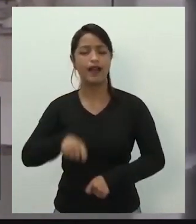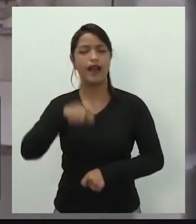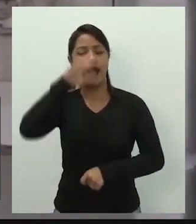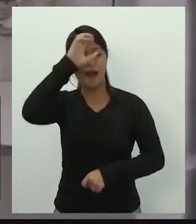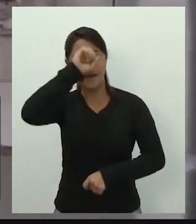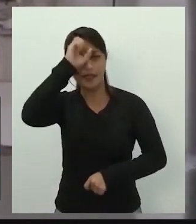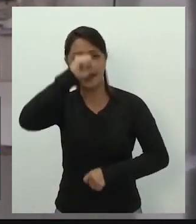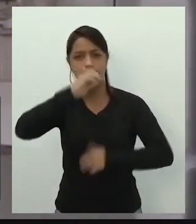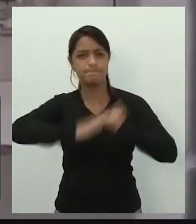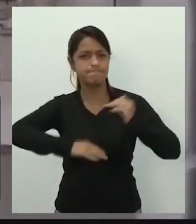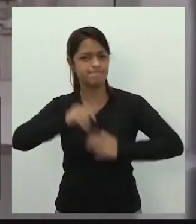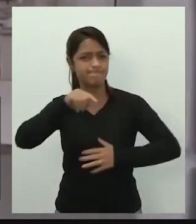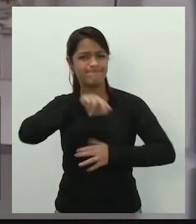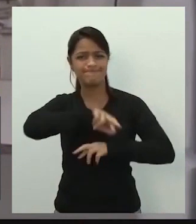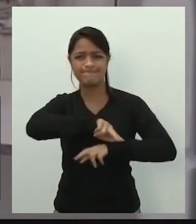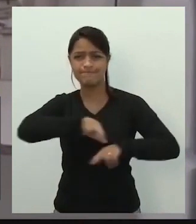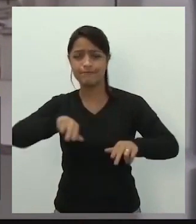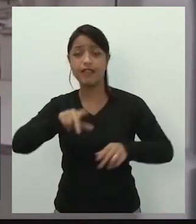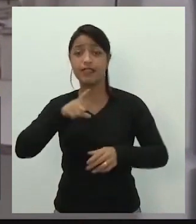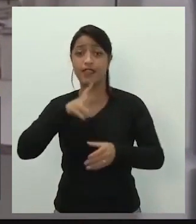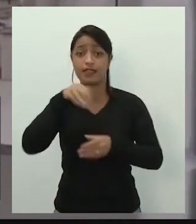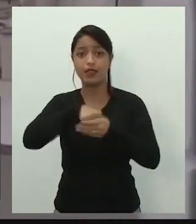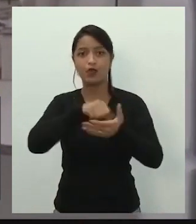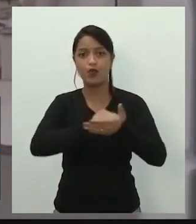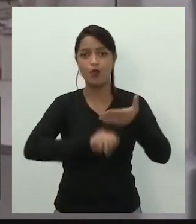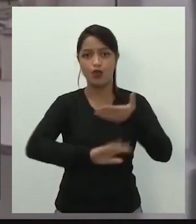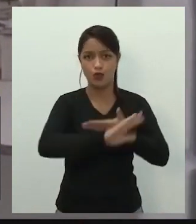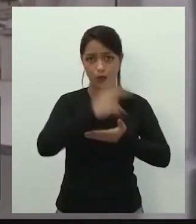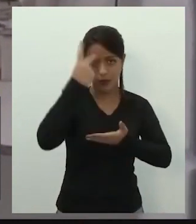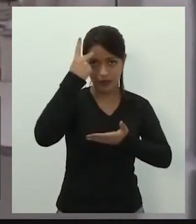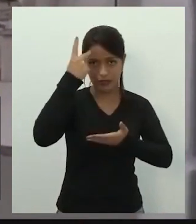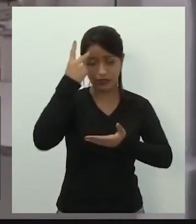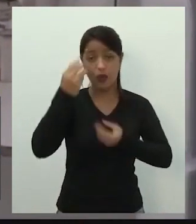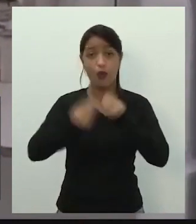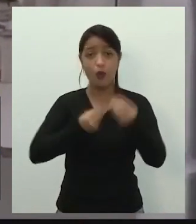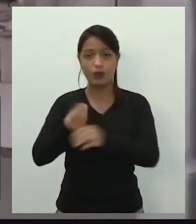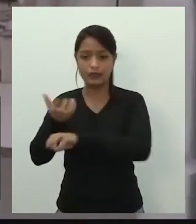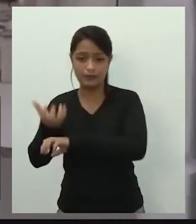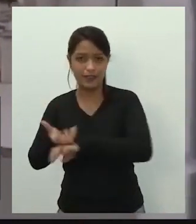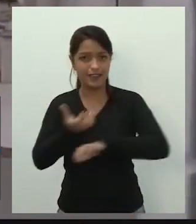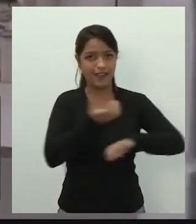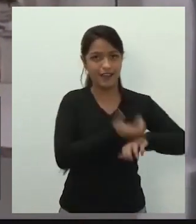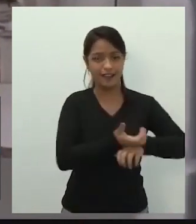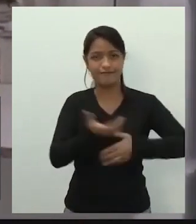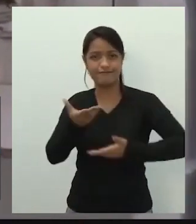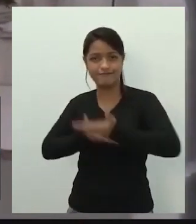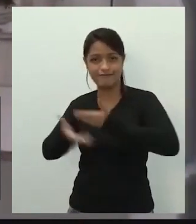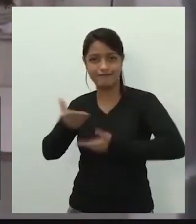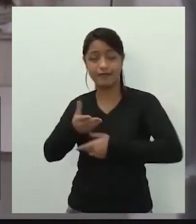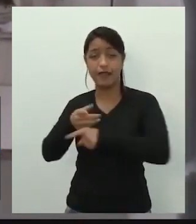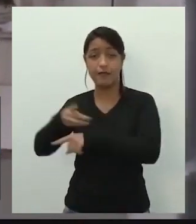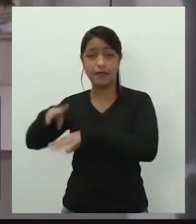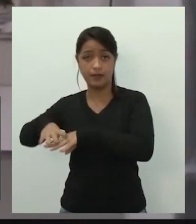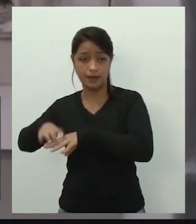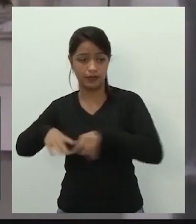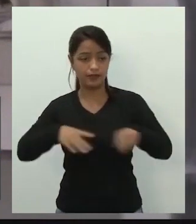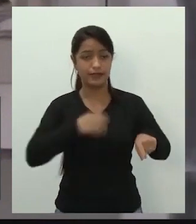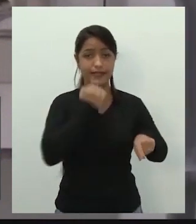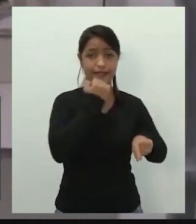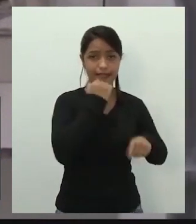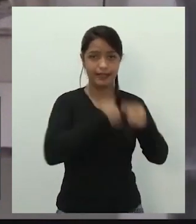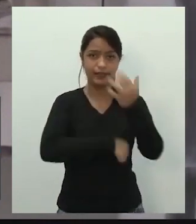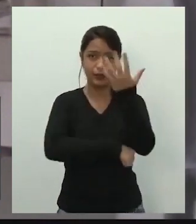e habilidades presentes no currículo paulista de maneira interdisciplinar, entre matemática e ciências da natureza.